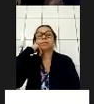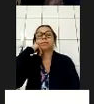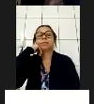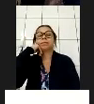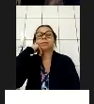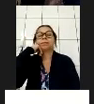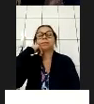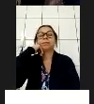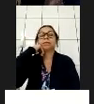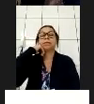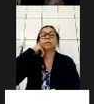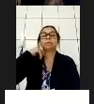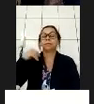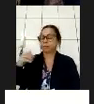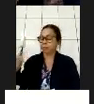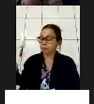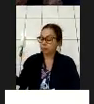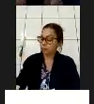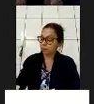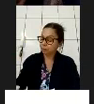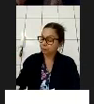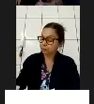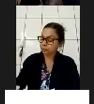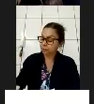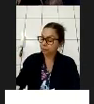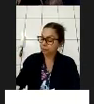vocês fazerem isso, tá?